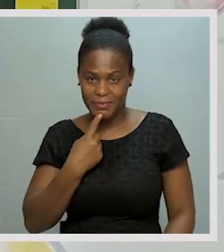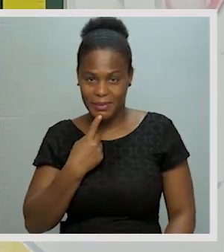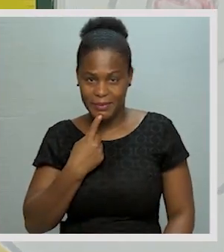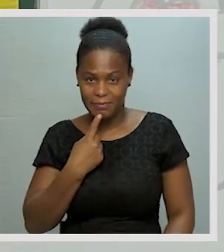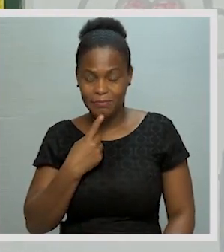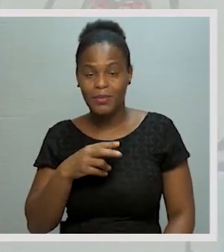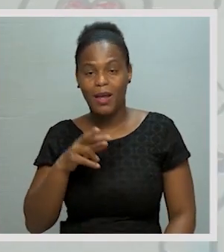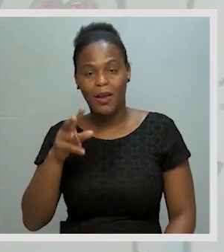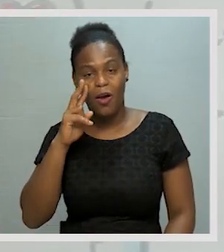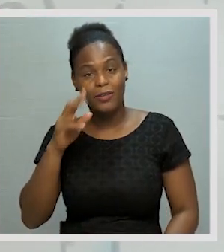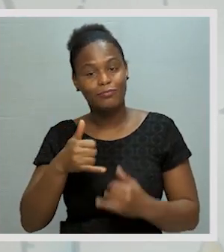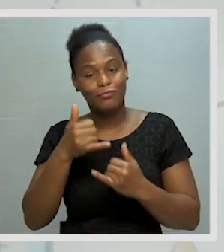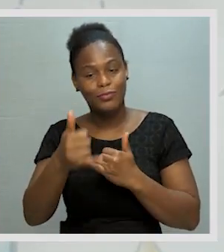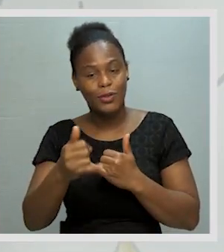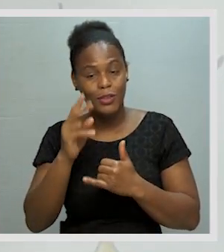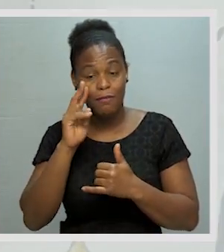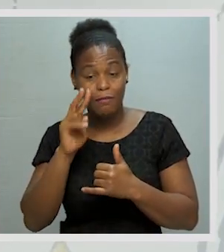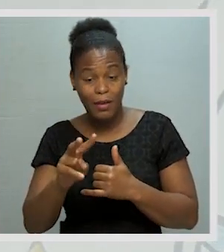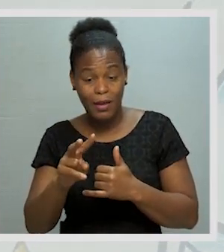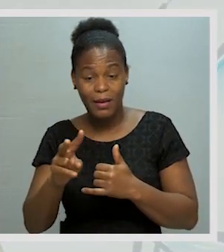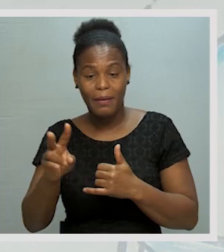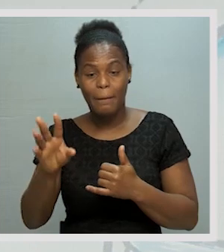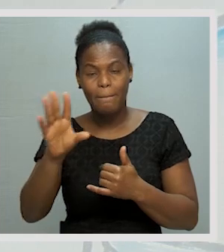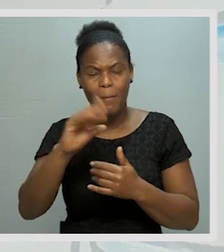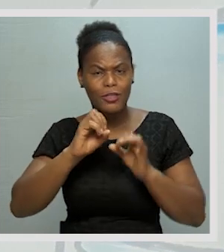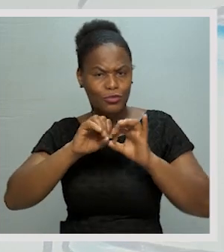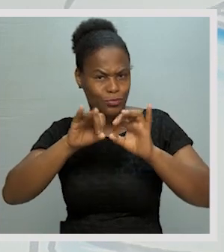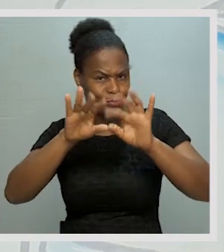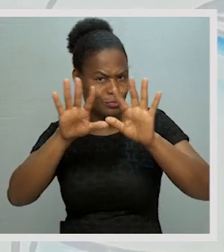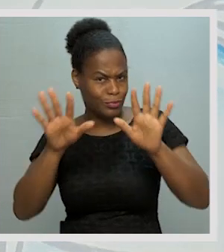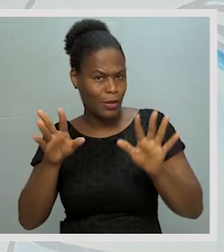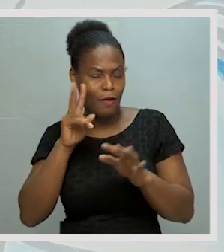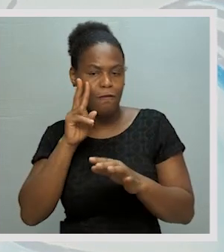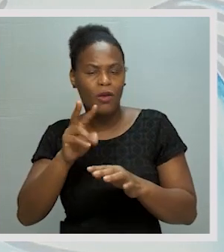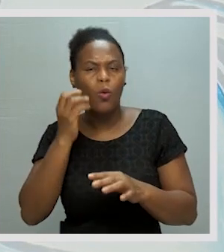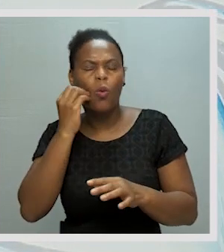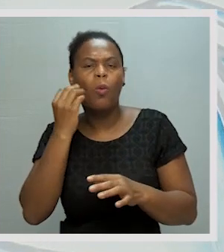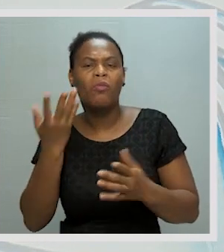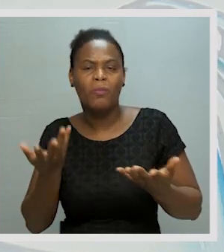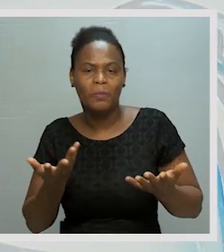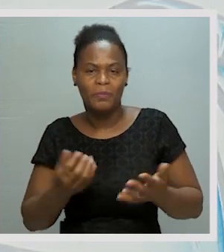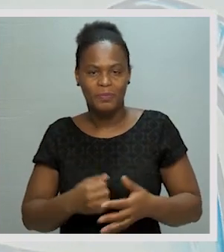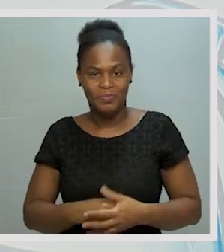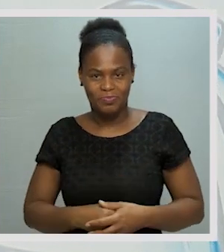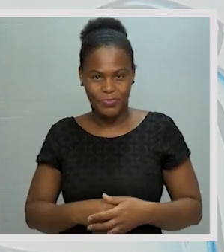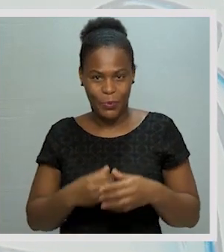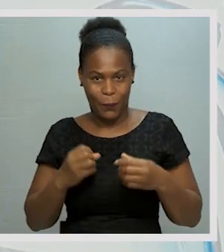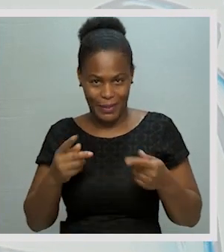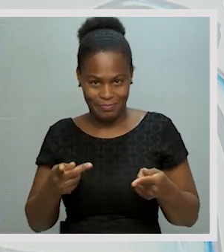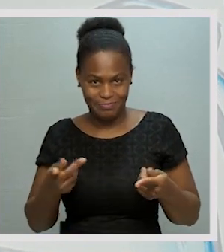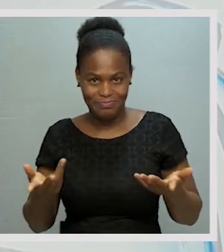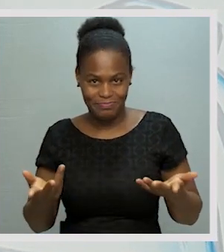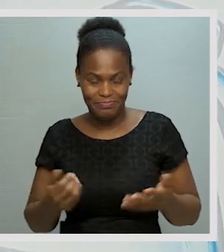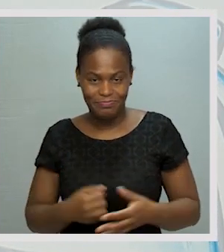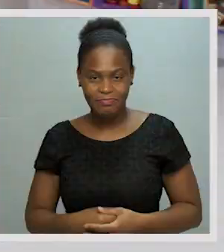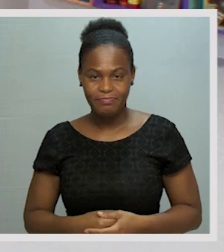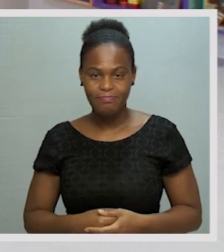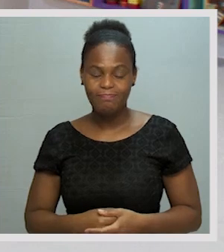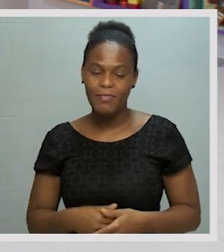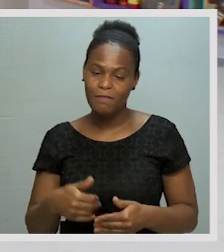seguinte: transportar é mudar de um lugar para o outro. Estou aqui, tenho